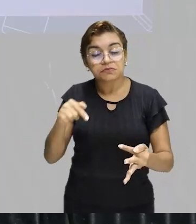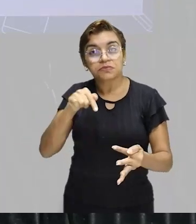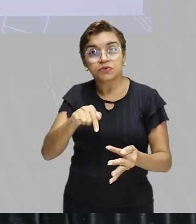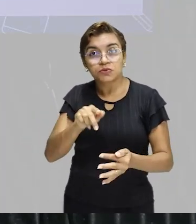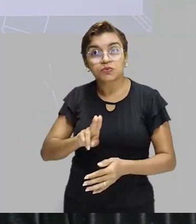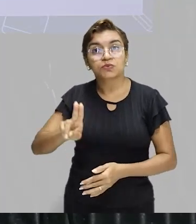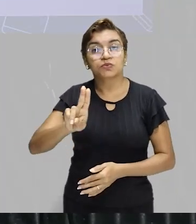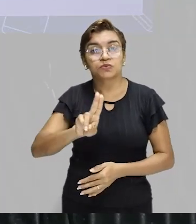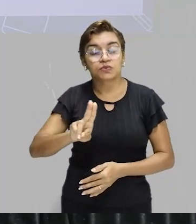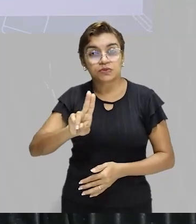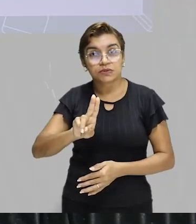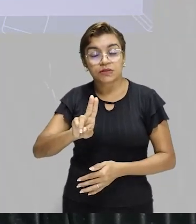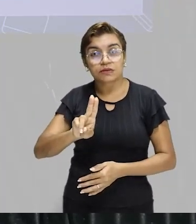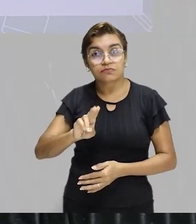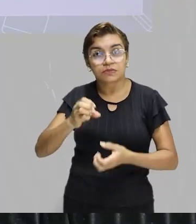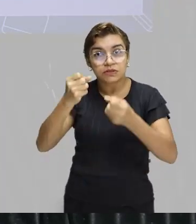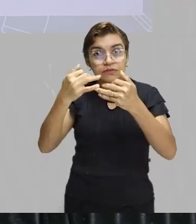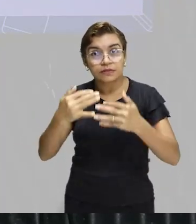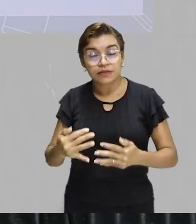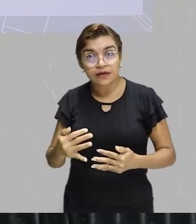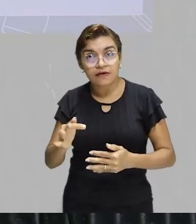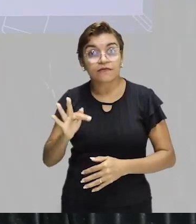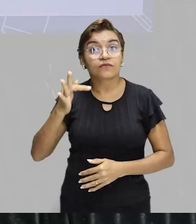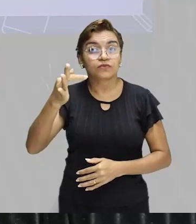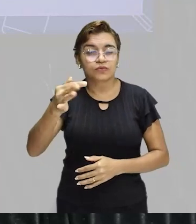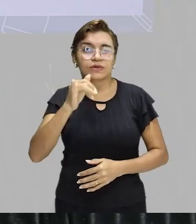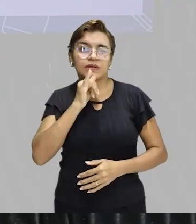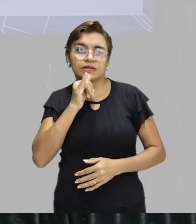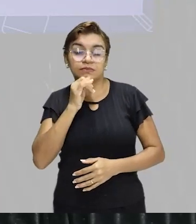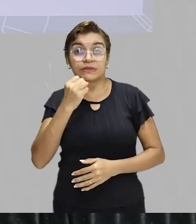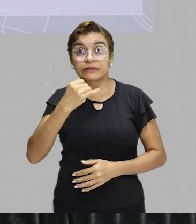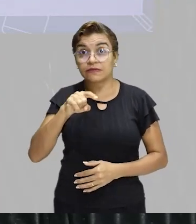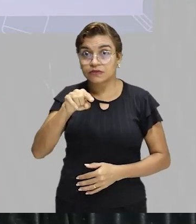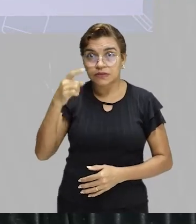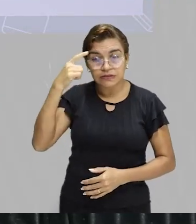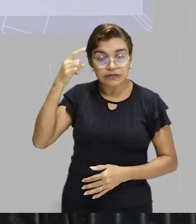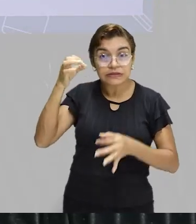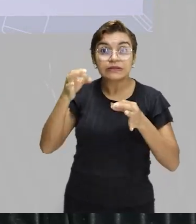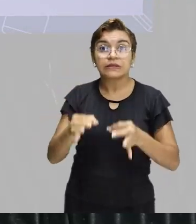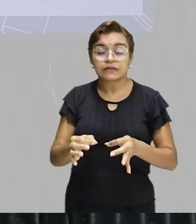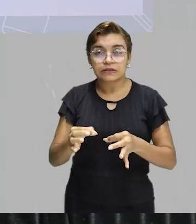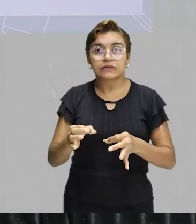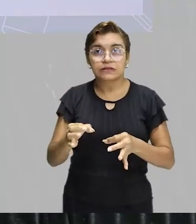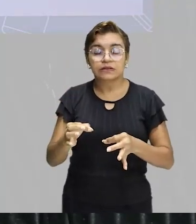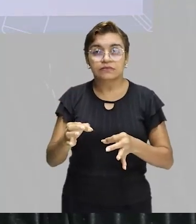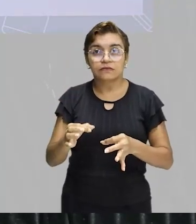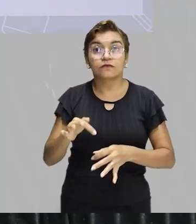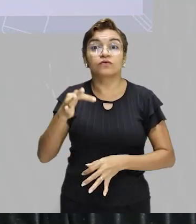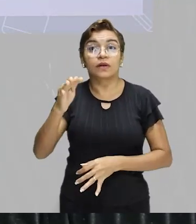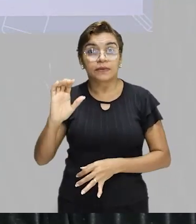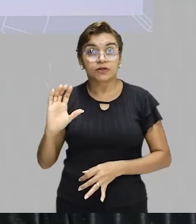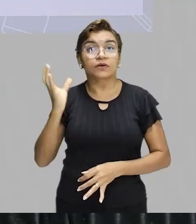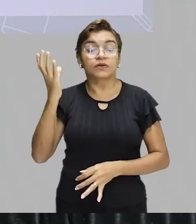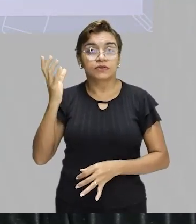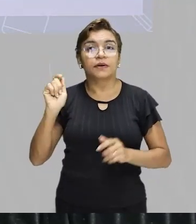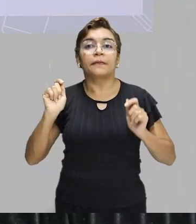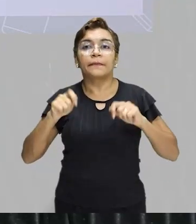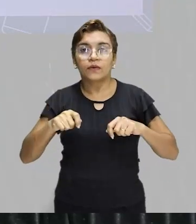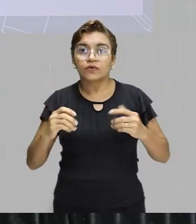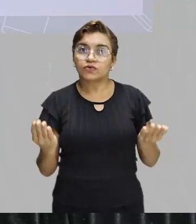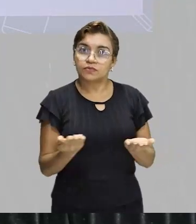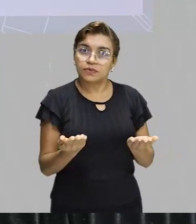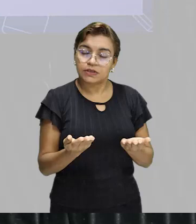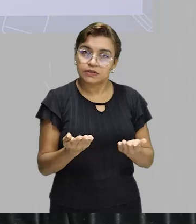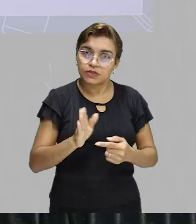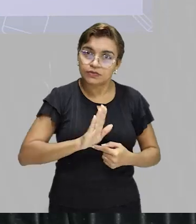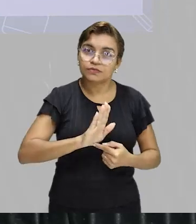uma coisa que está previamente agendada. Quando você tem certeza que alguma coisa vai acontecer, aí você pode usar o presente